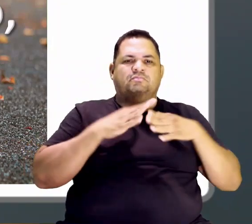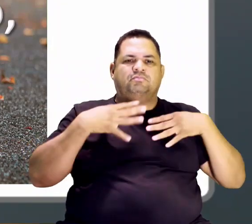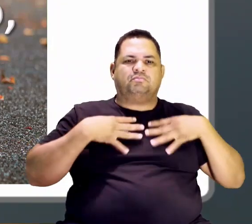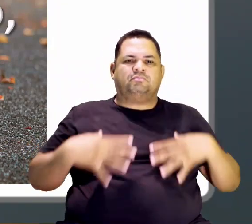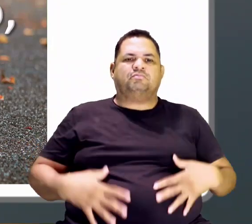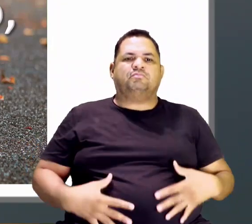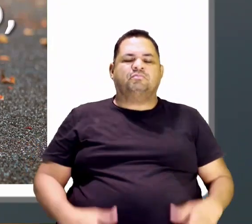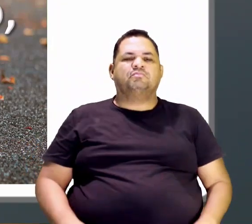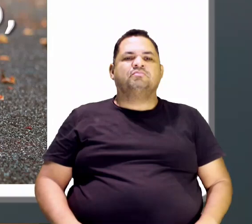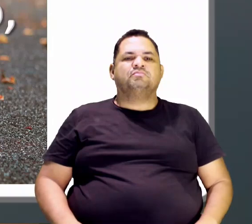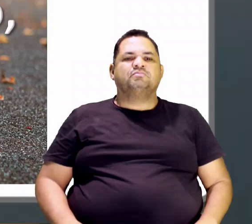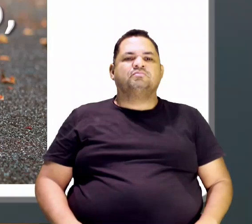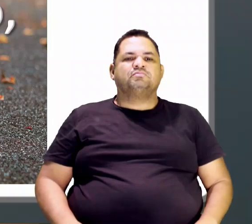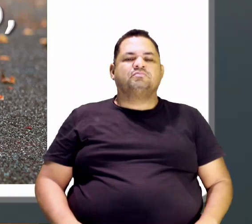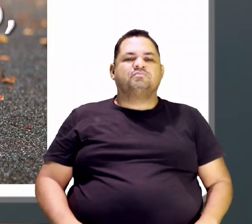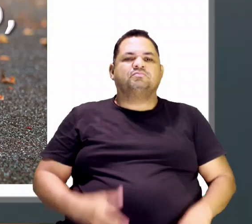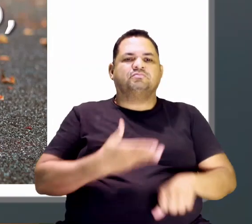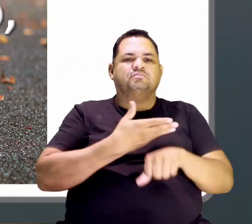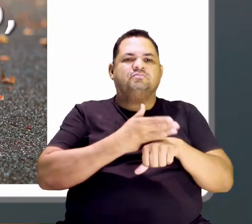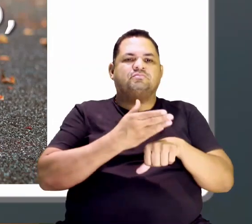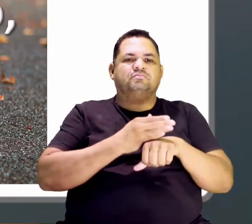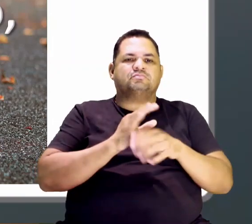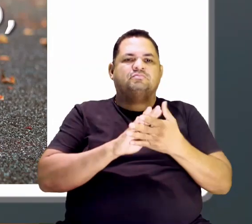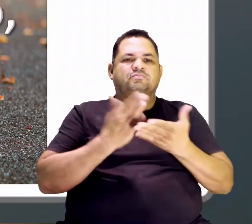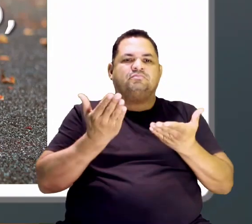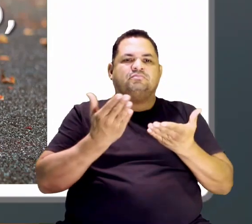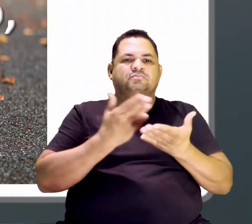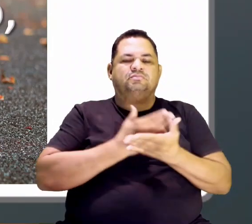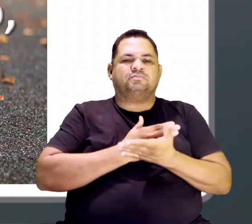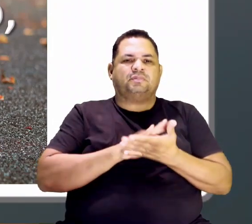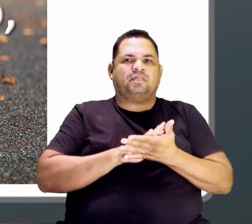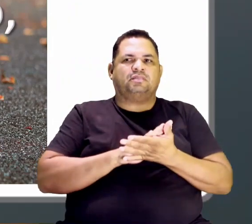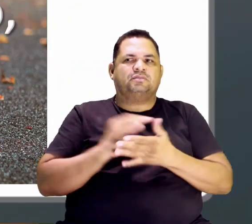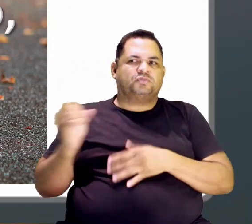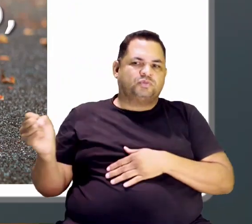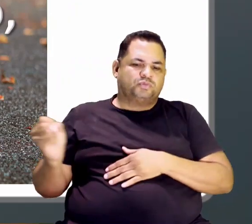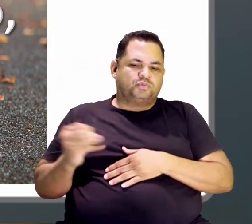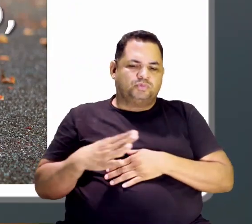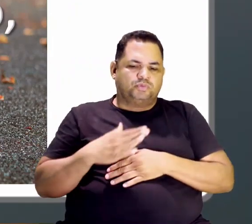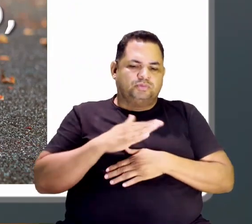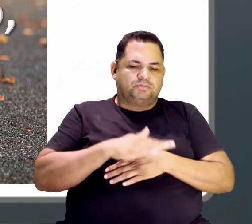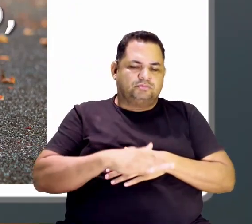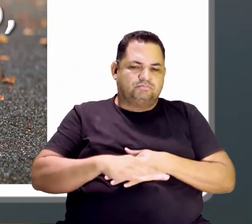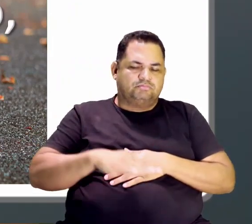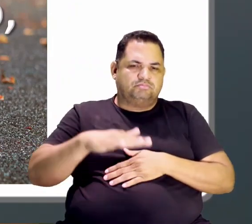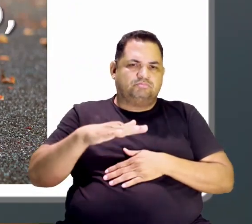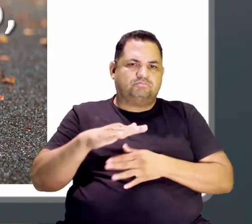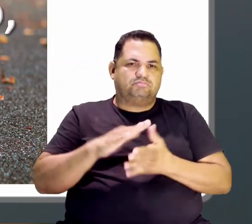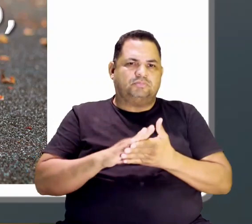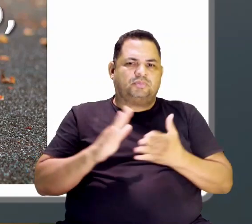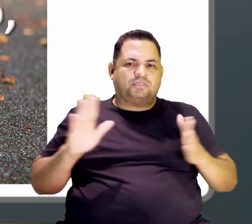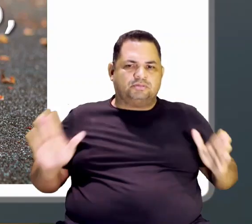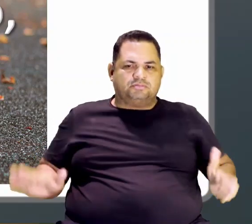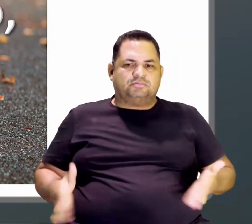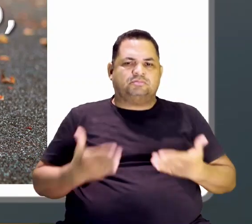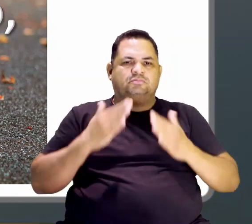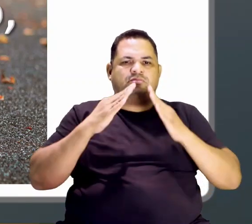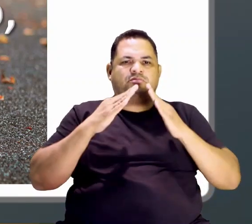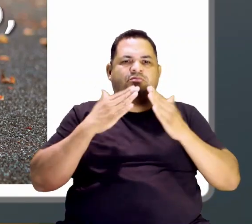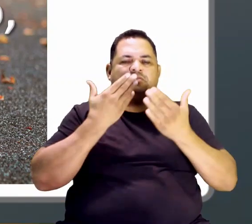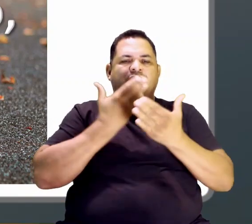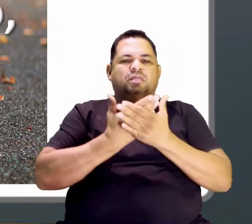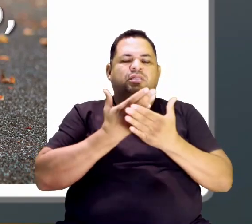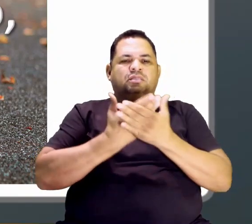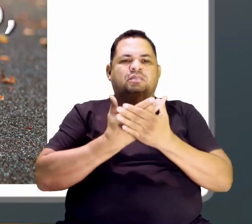de contas, exercício físico na fase da infância e da adolescência, né? O tanto que é incentivado nas aulas de educação